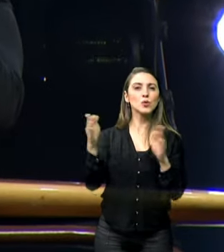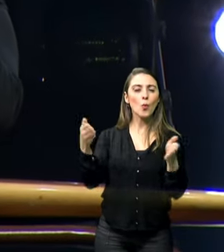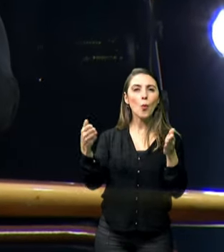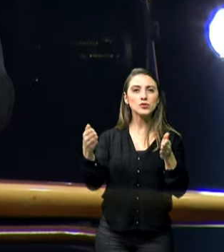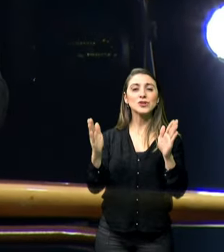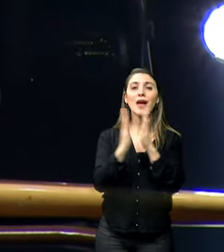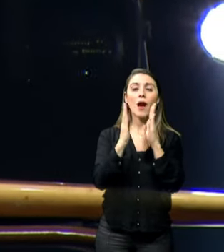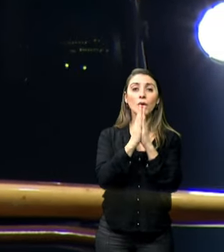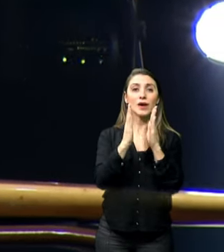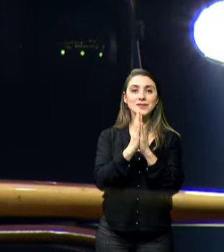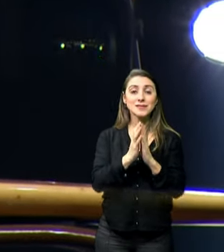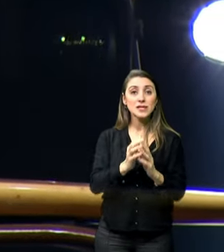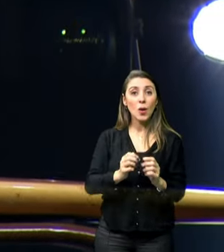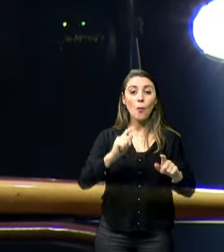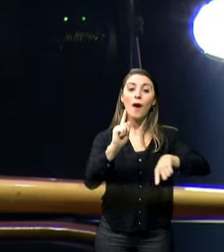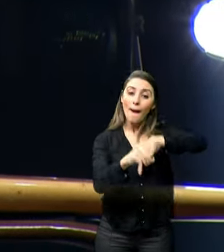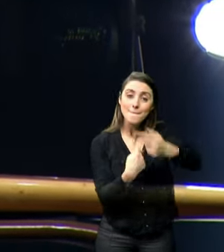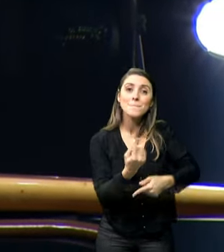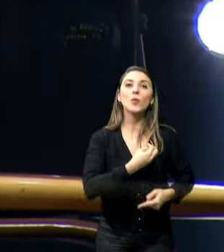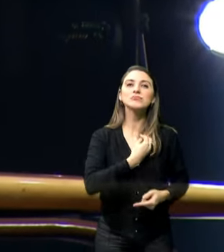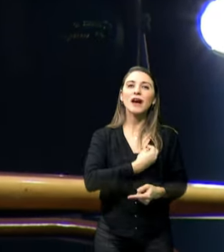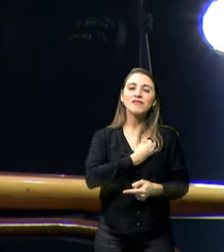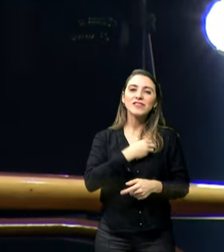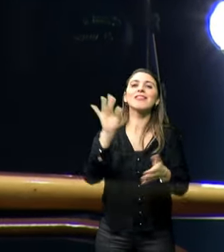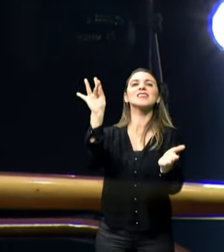de transformar vidas.